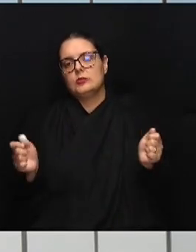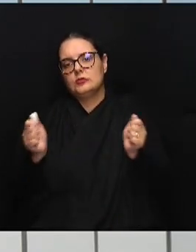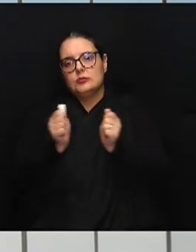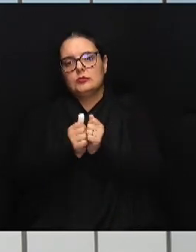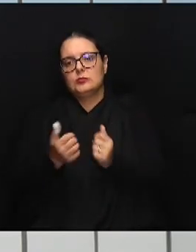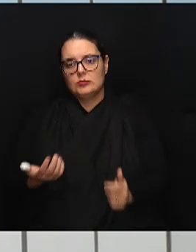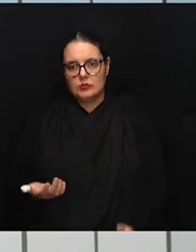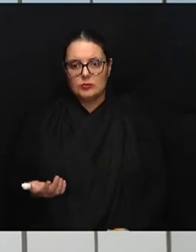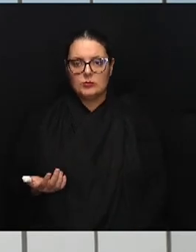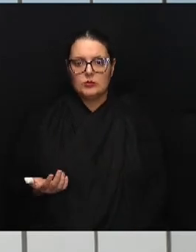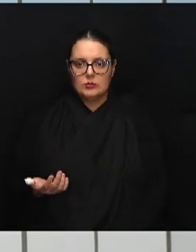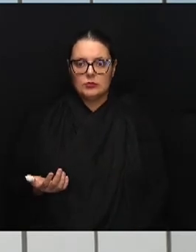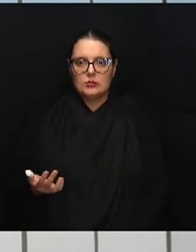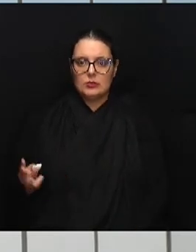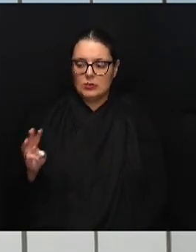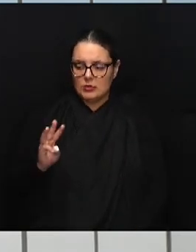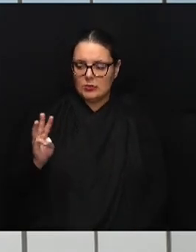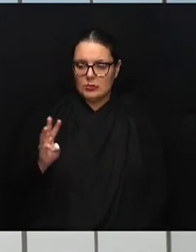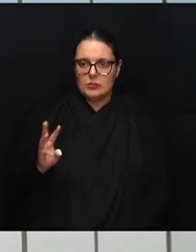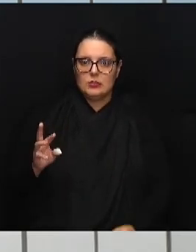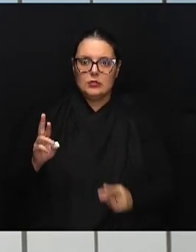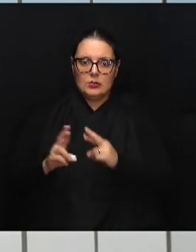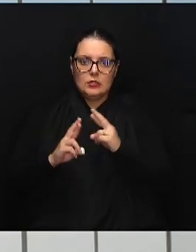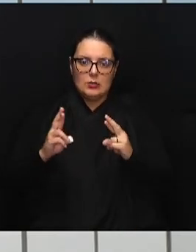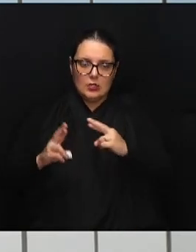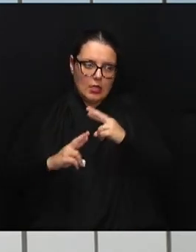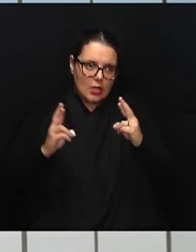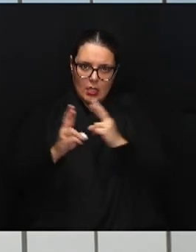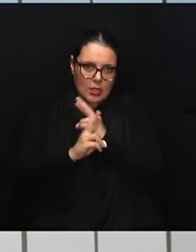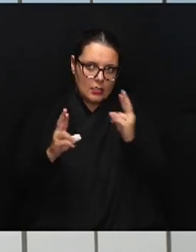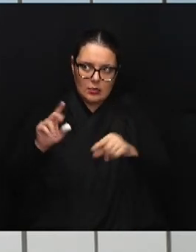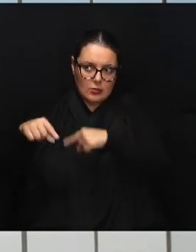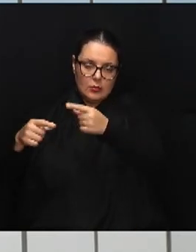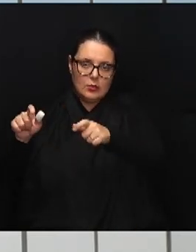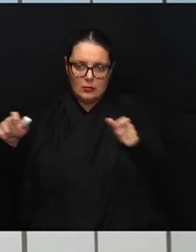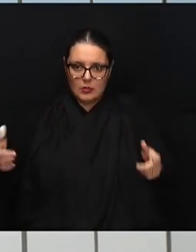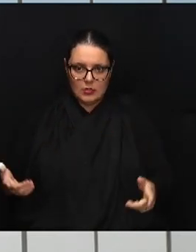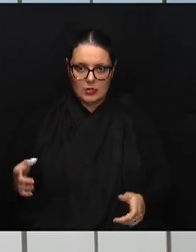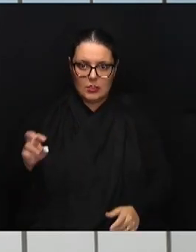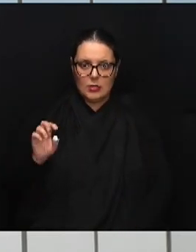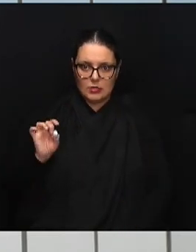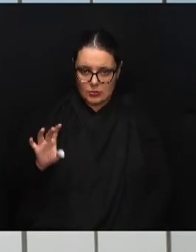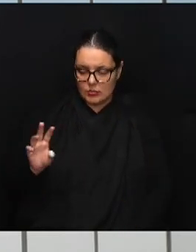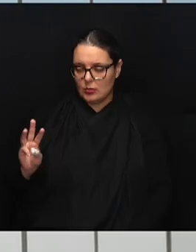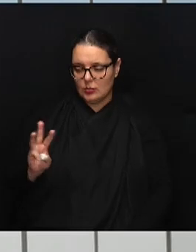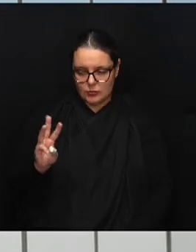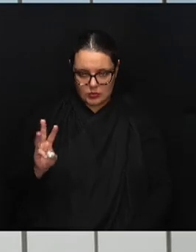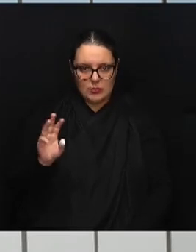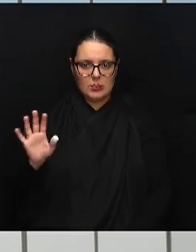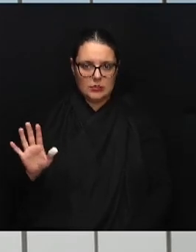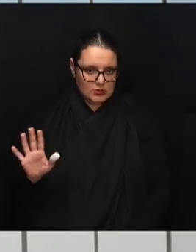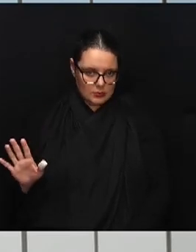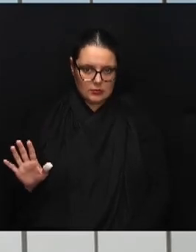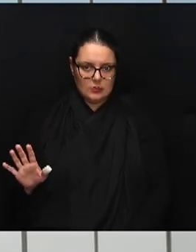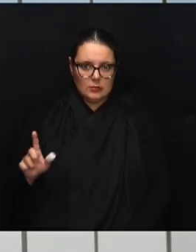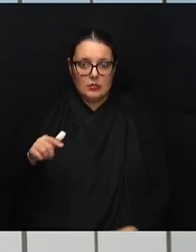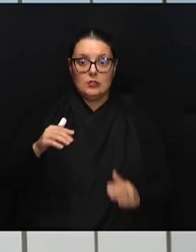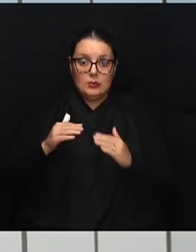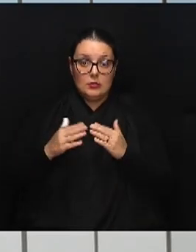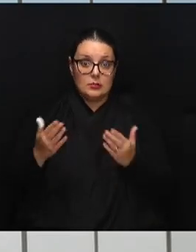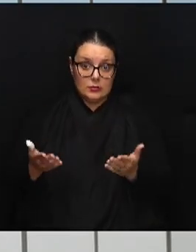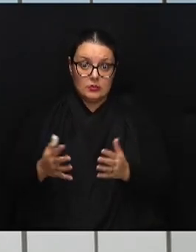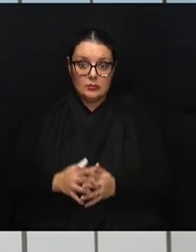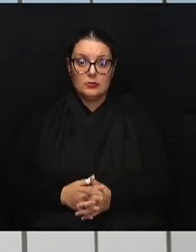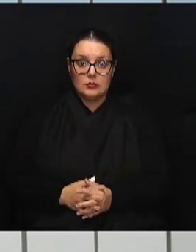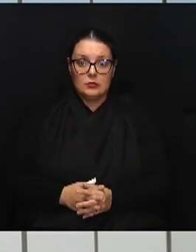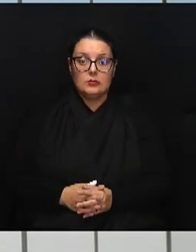os integrantes desse trisal tenham relações com outras pessoas, né? Então, tudo vai desse acordo. Esse é um caso em que